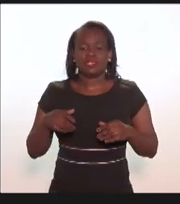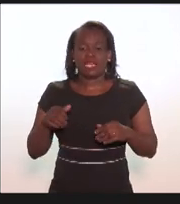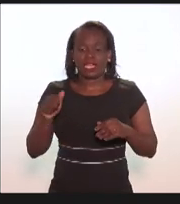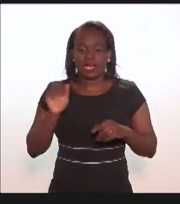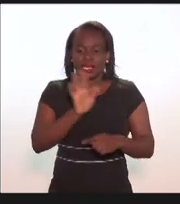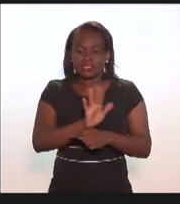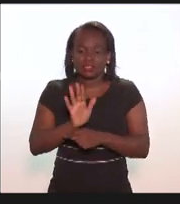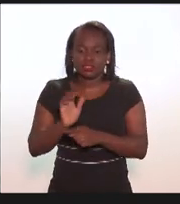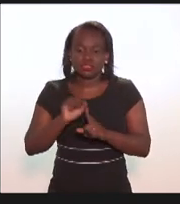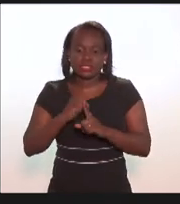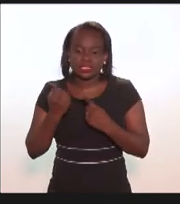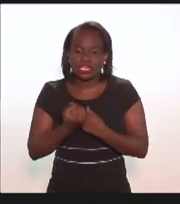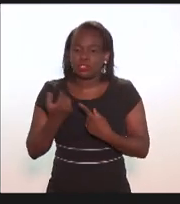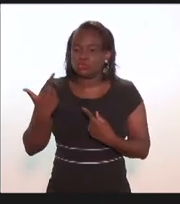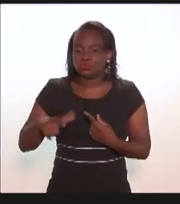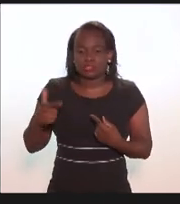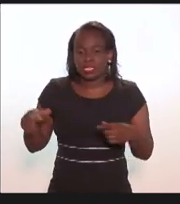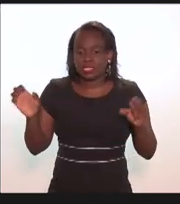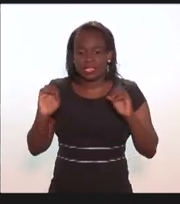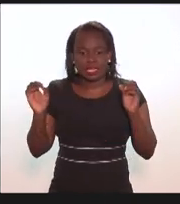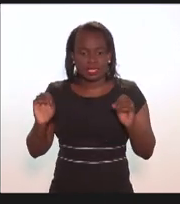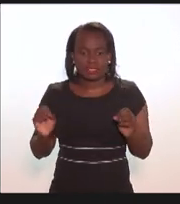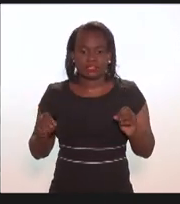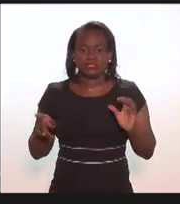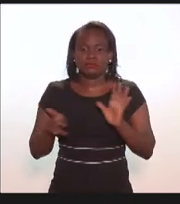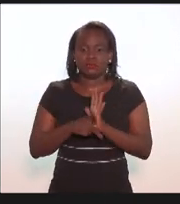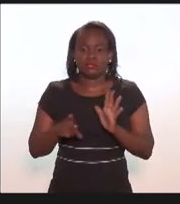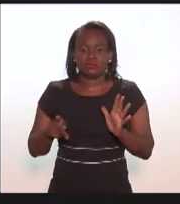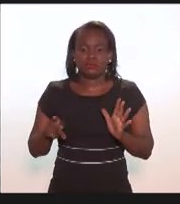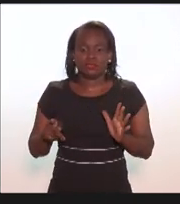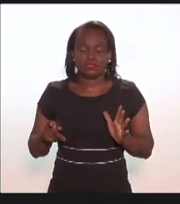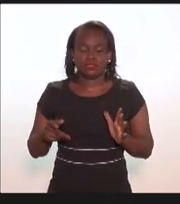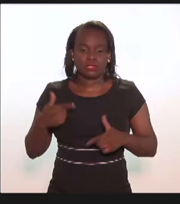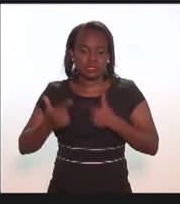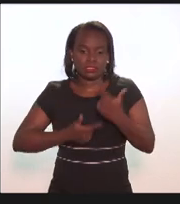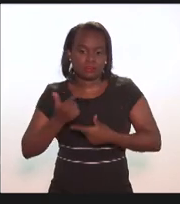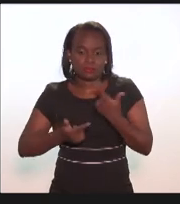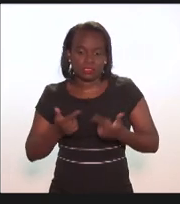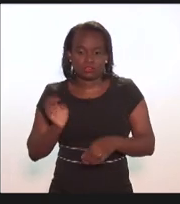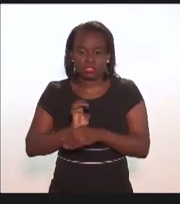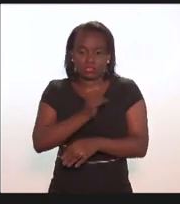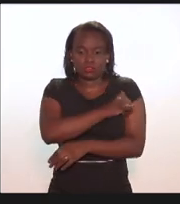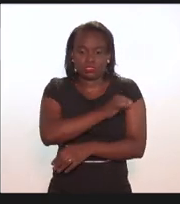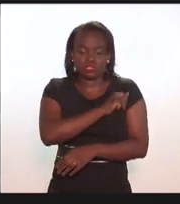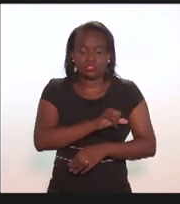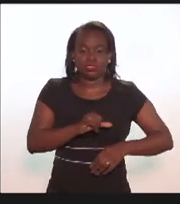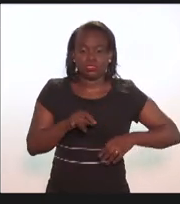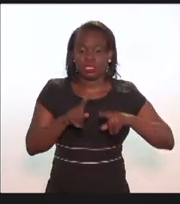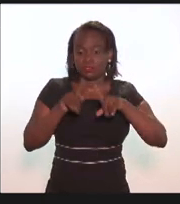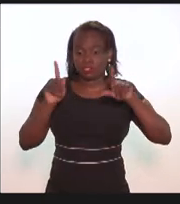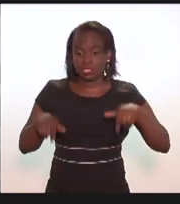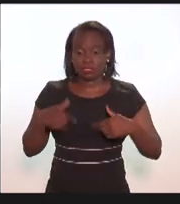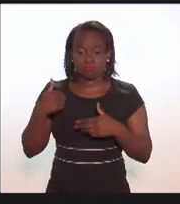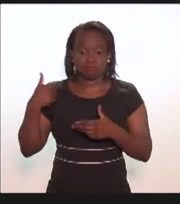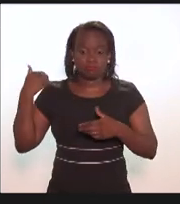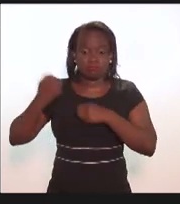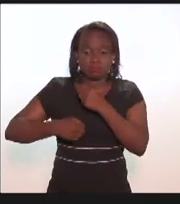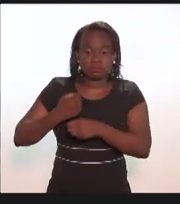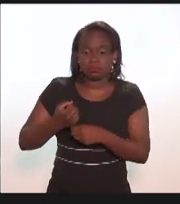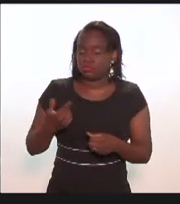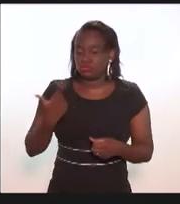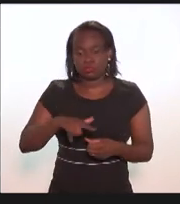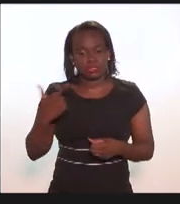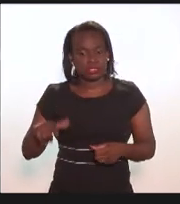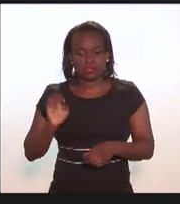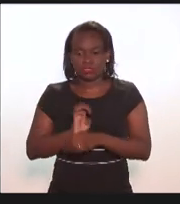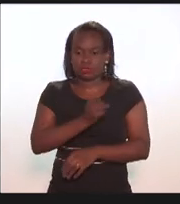social, hoje não tem um assistente social dos quadros trabalhando no estado do Rio de Janeiro, funcionário de carreira, não existe no